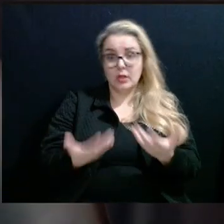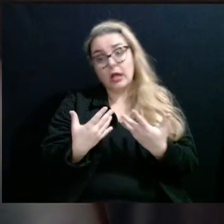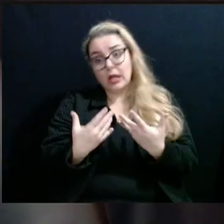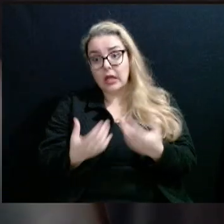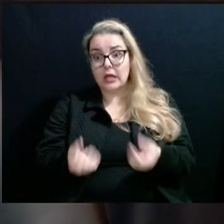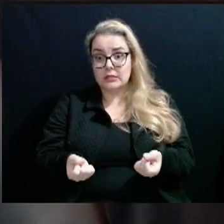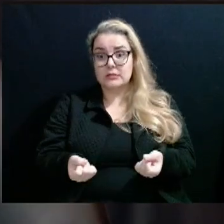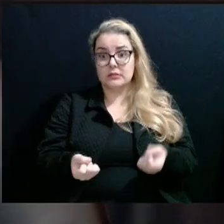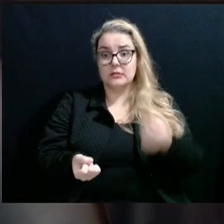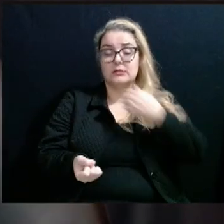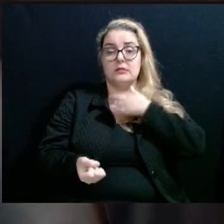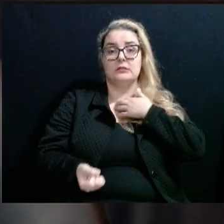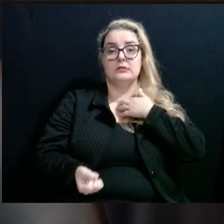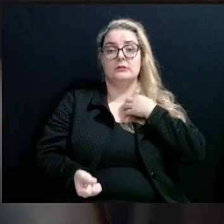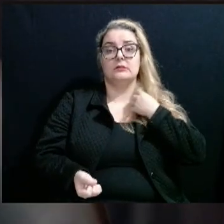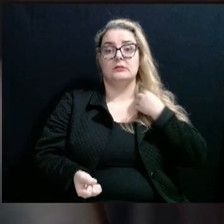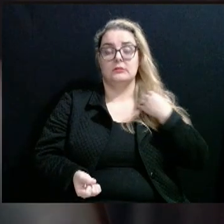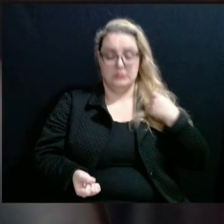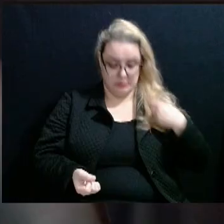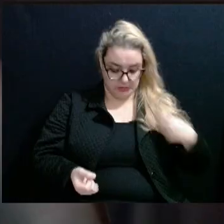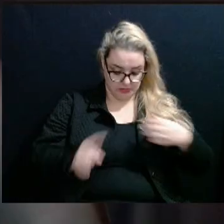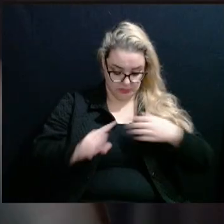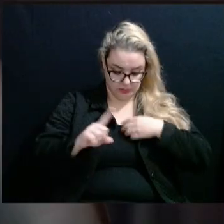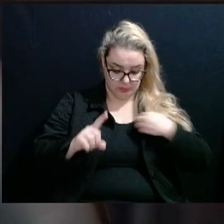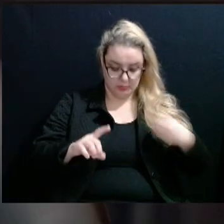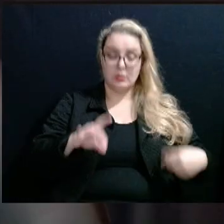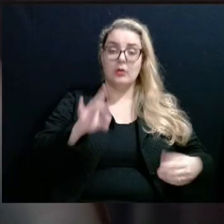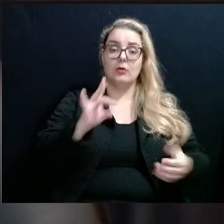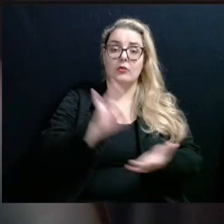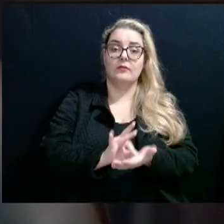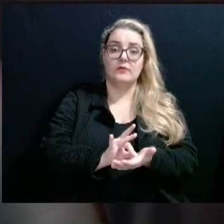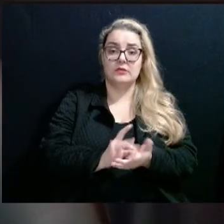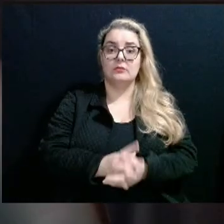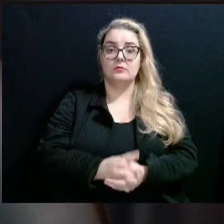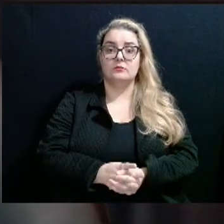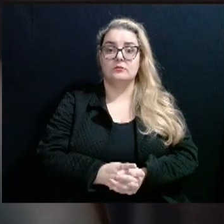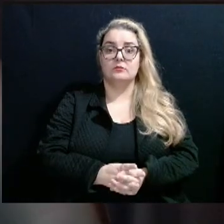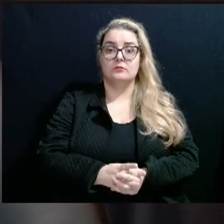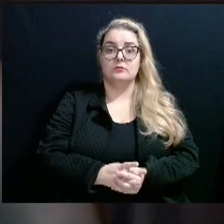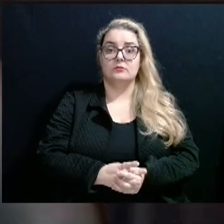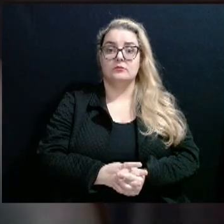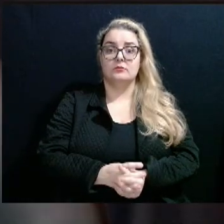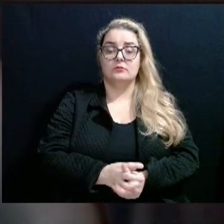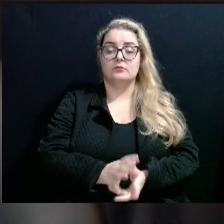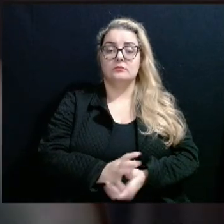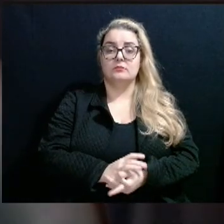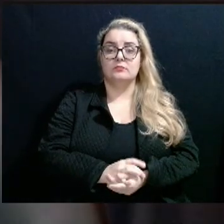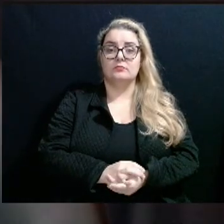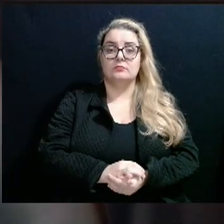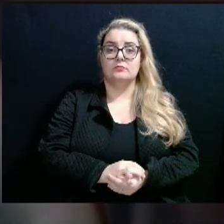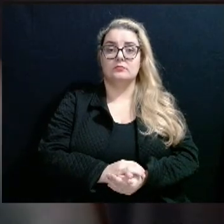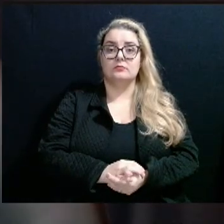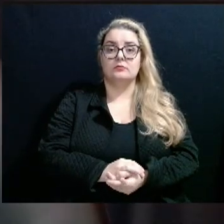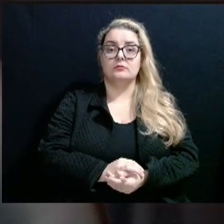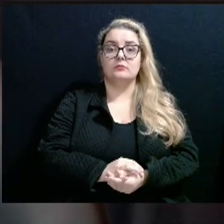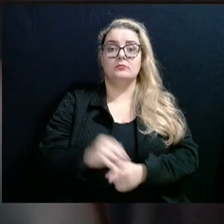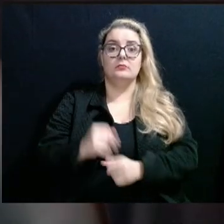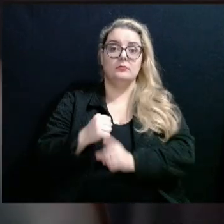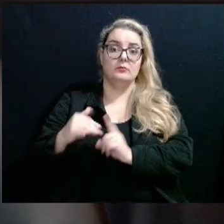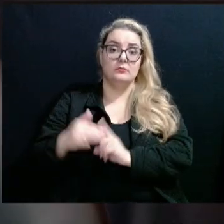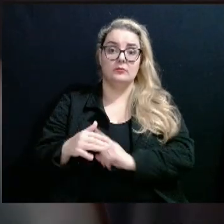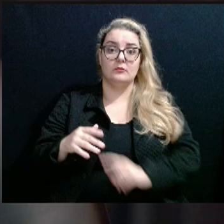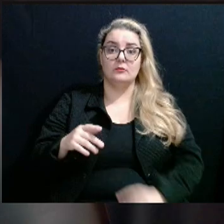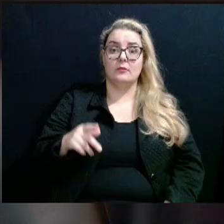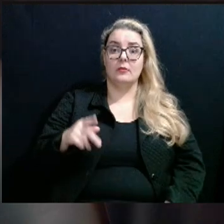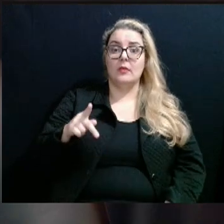não são oficiais, mas são comumente usados na sociedade, que é o piscitariano, que